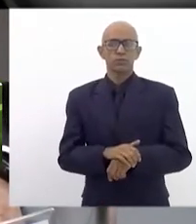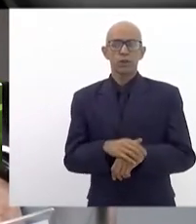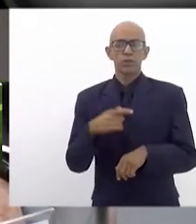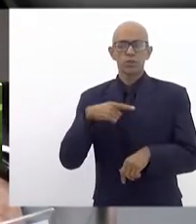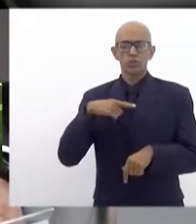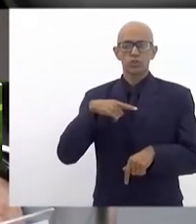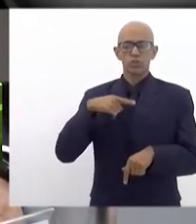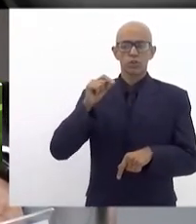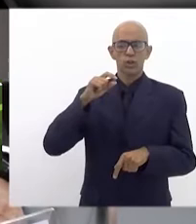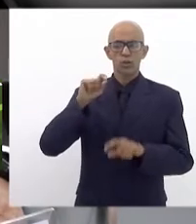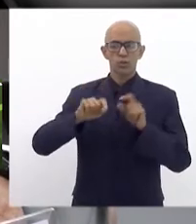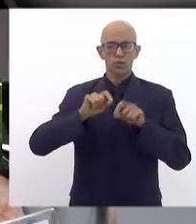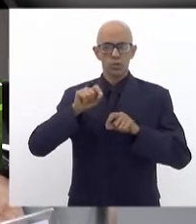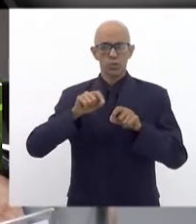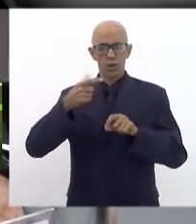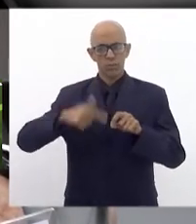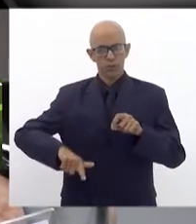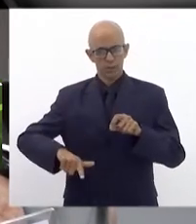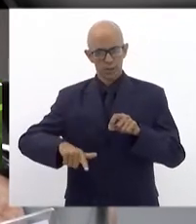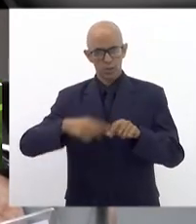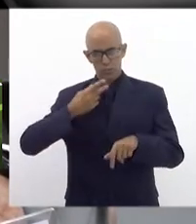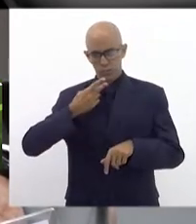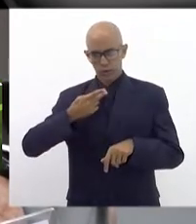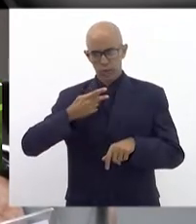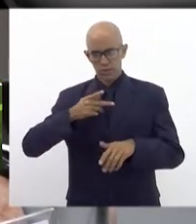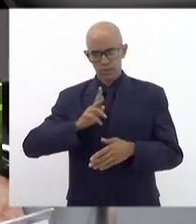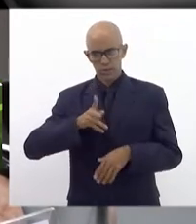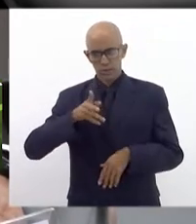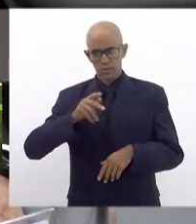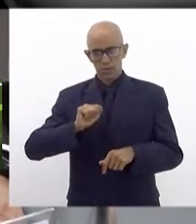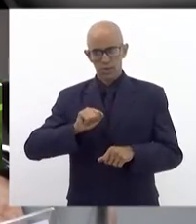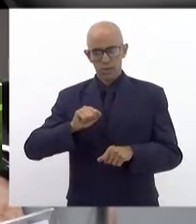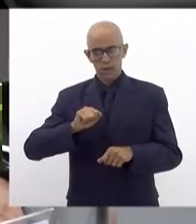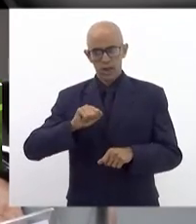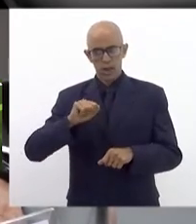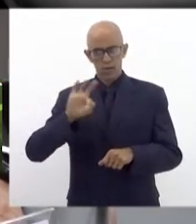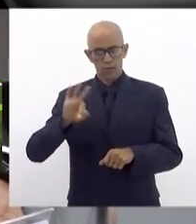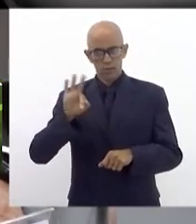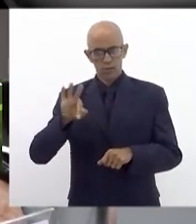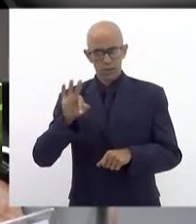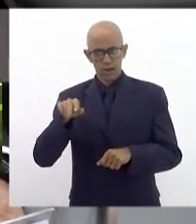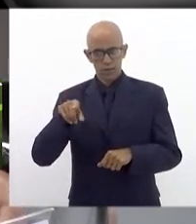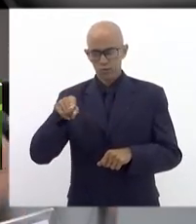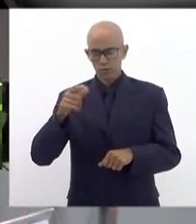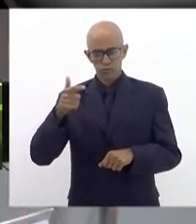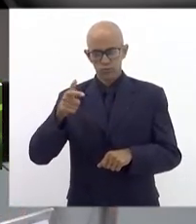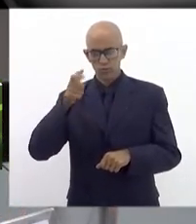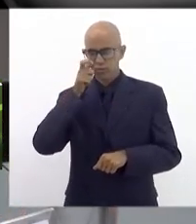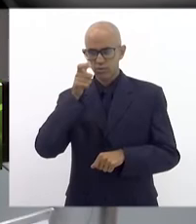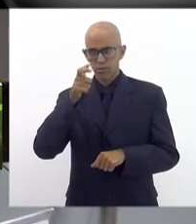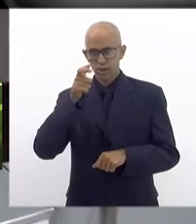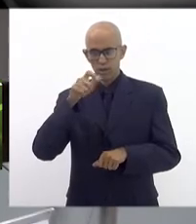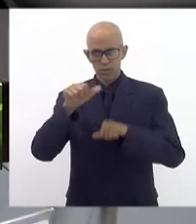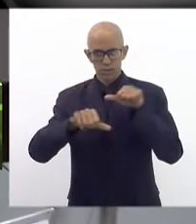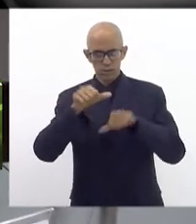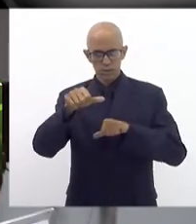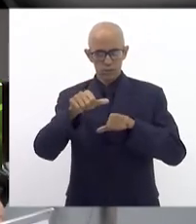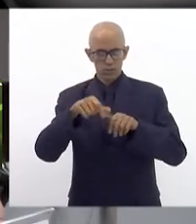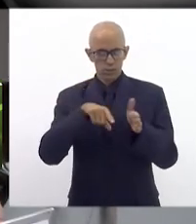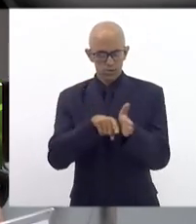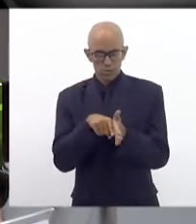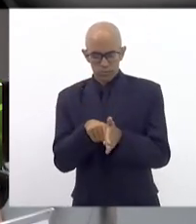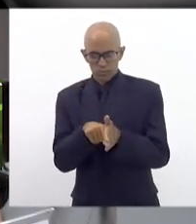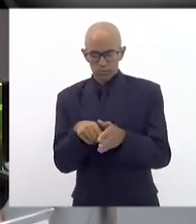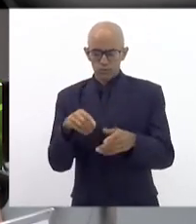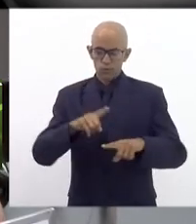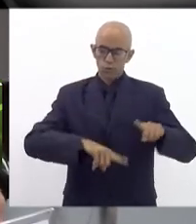não se interessava em transformar os seus produtos dentro de suas pesquisas em um produto dentro das